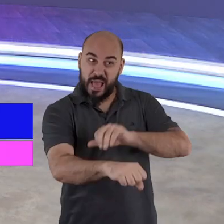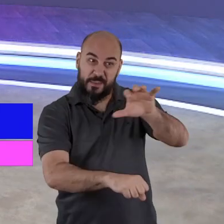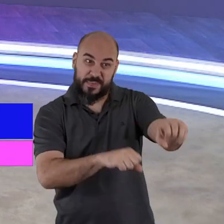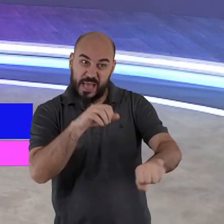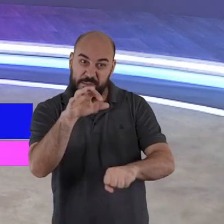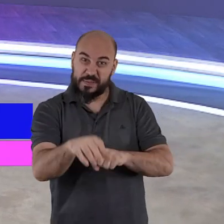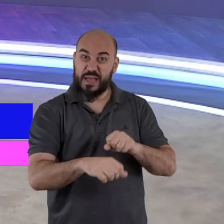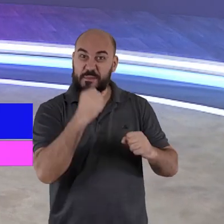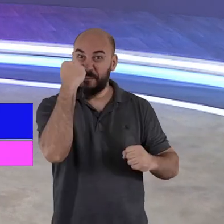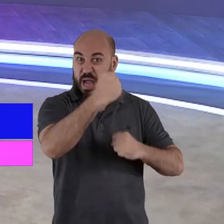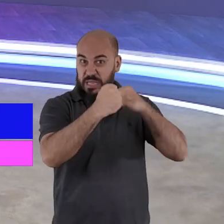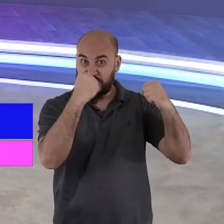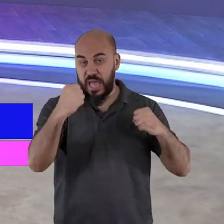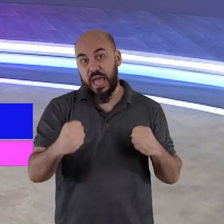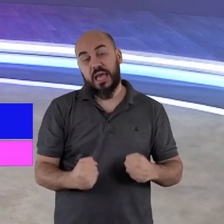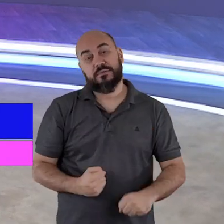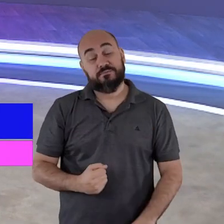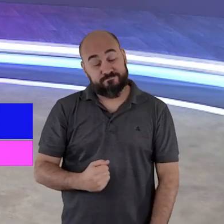deturpando as verdades,